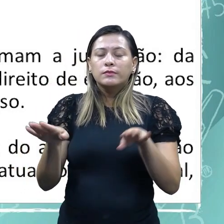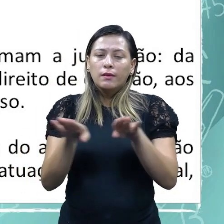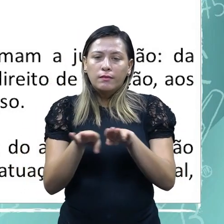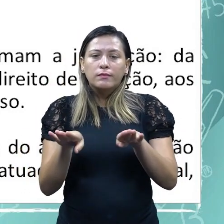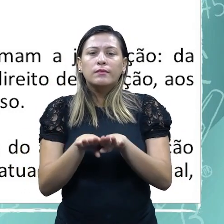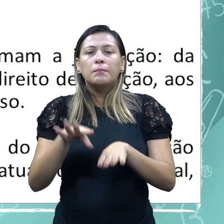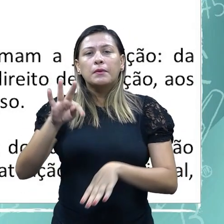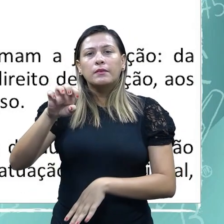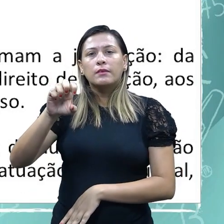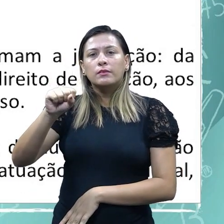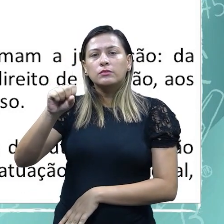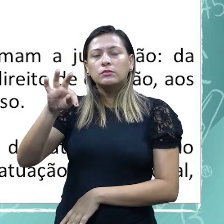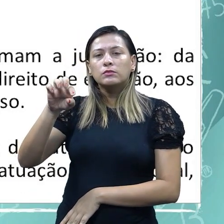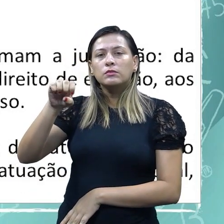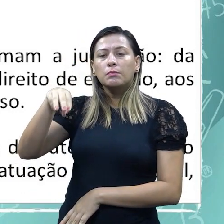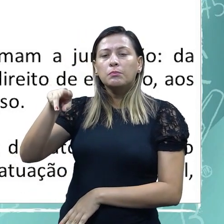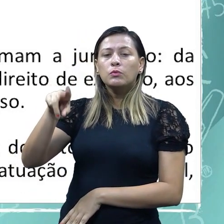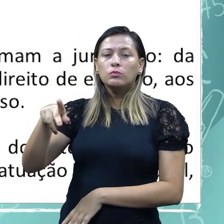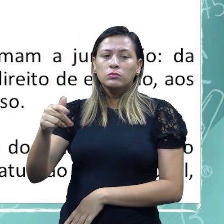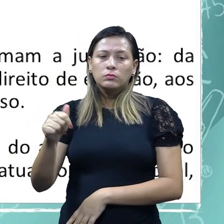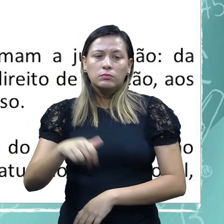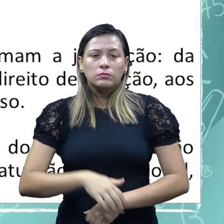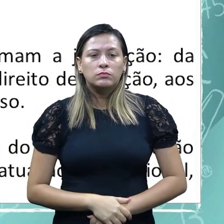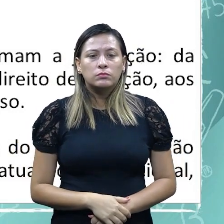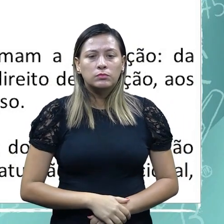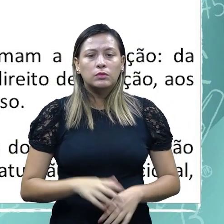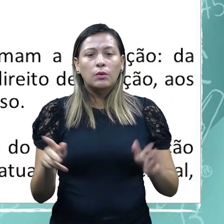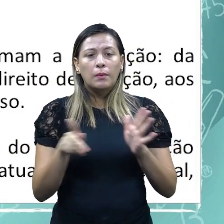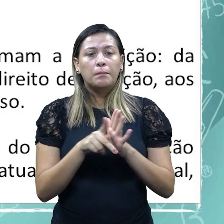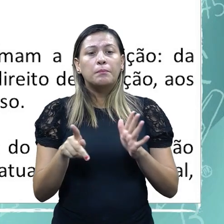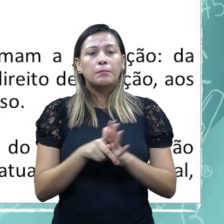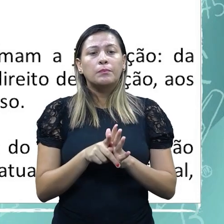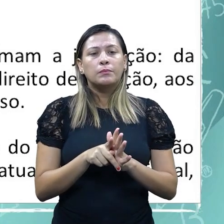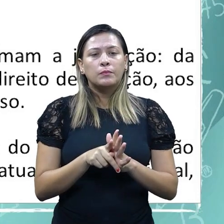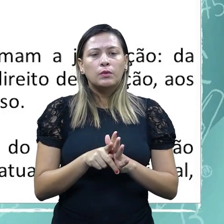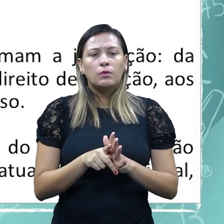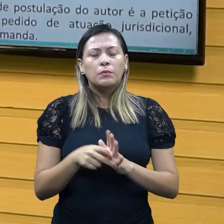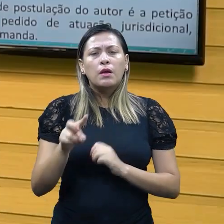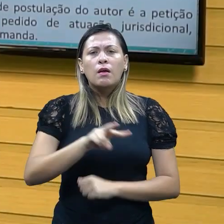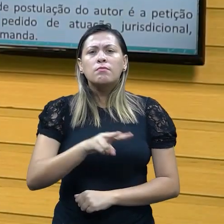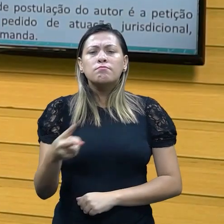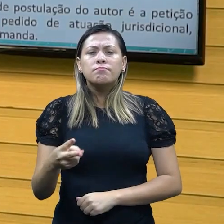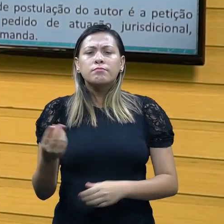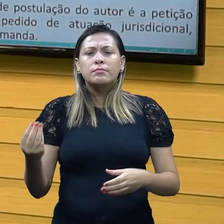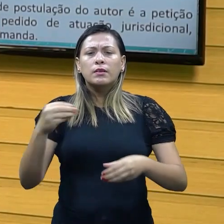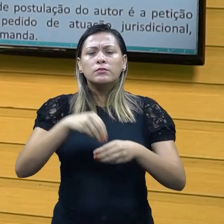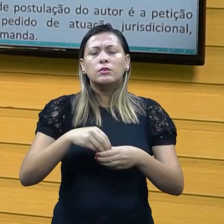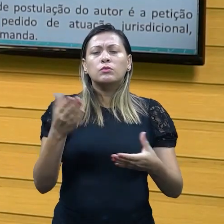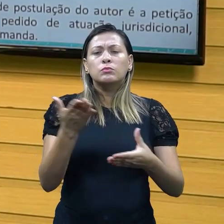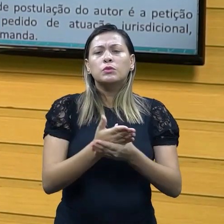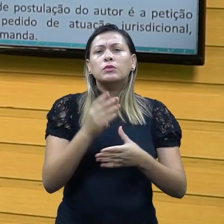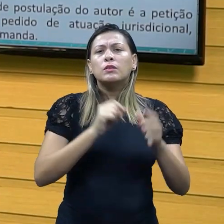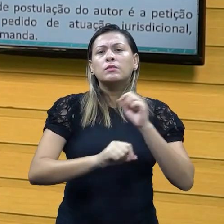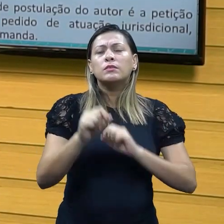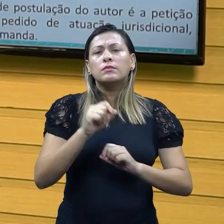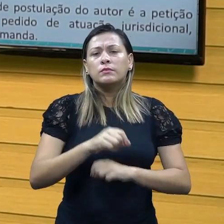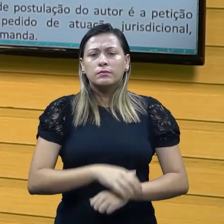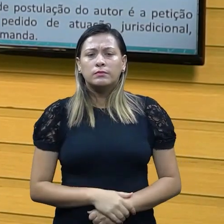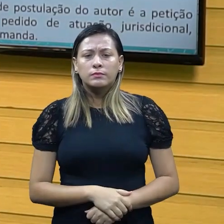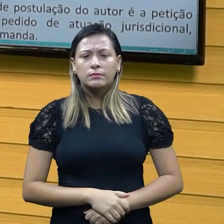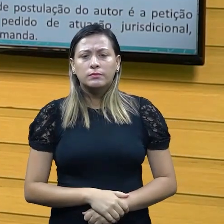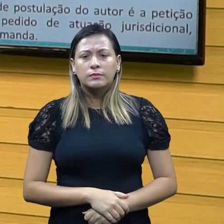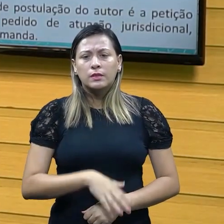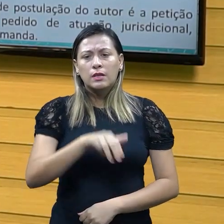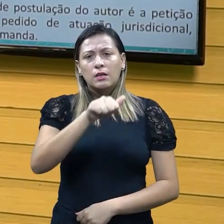tá? Os atos das partes são atos de quem? Quem são as partes no processo? Autor e réu. Se for mais